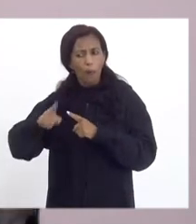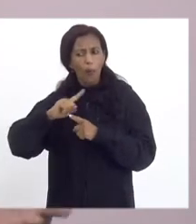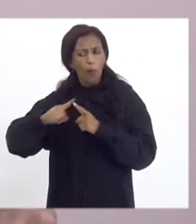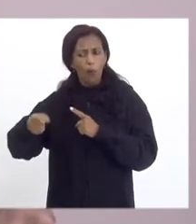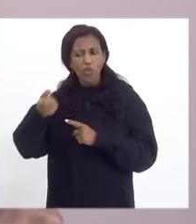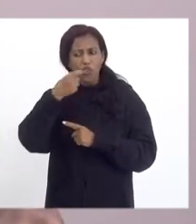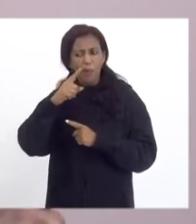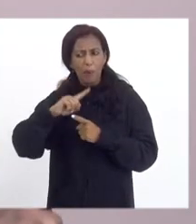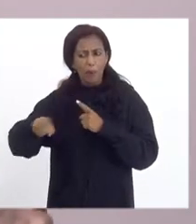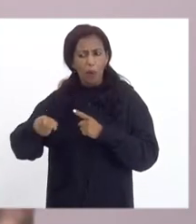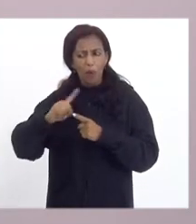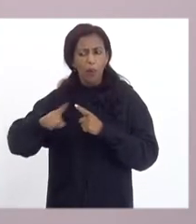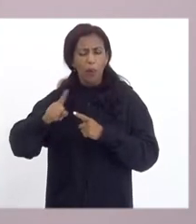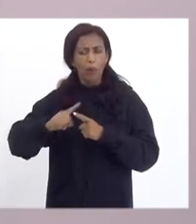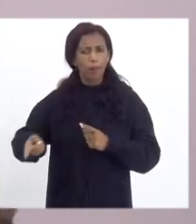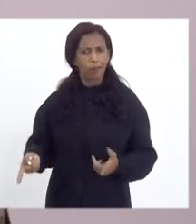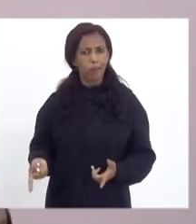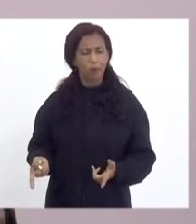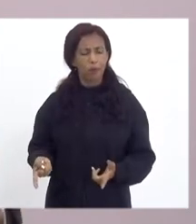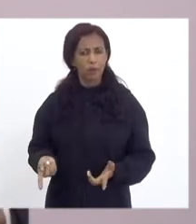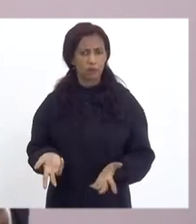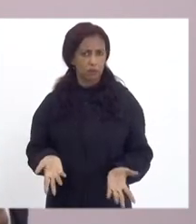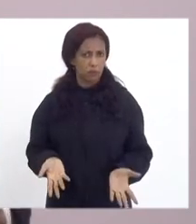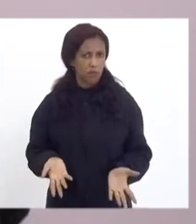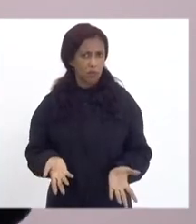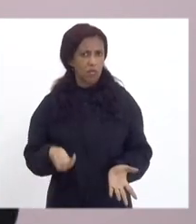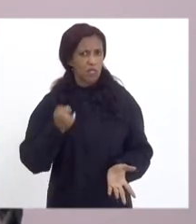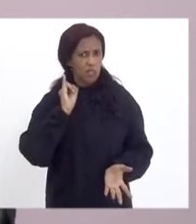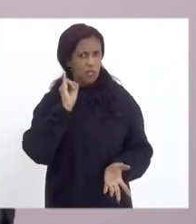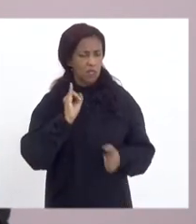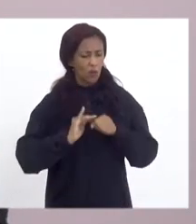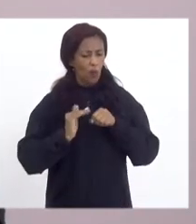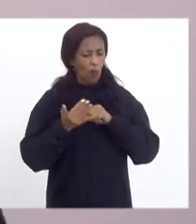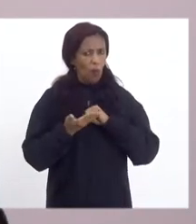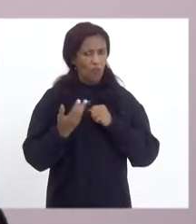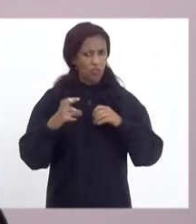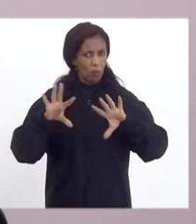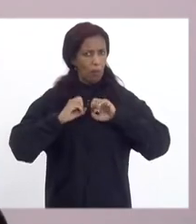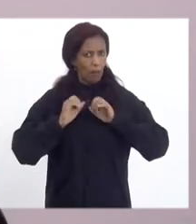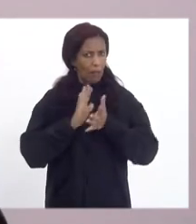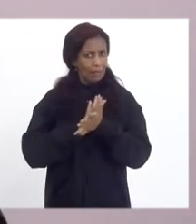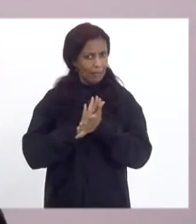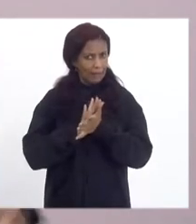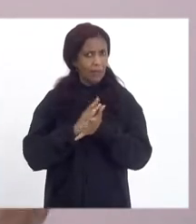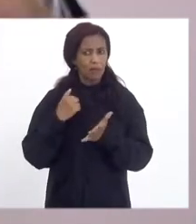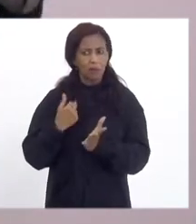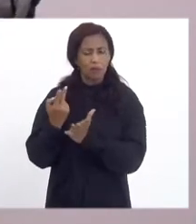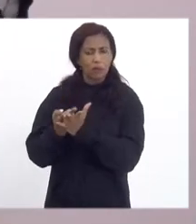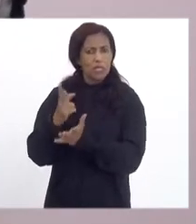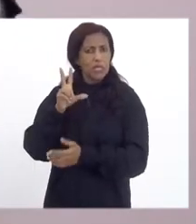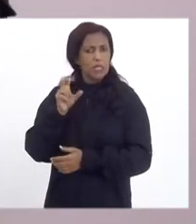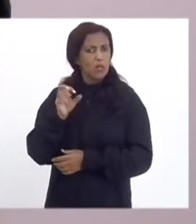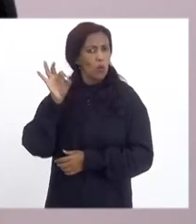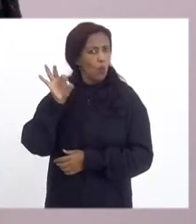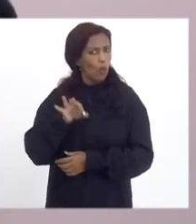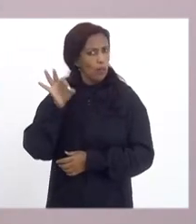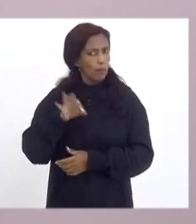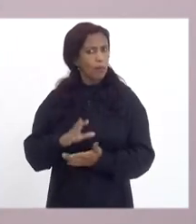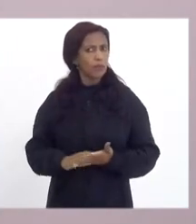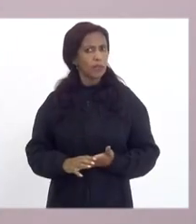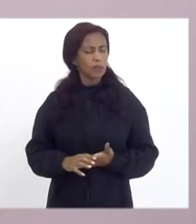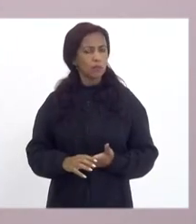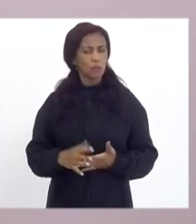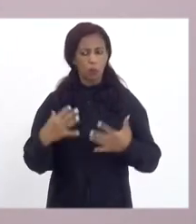estou inventando. Porque se eu tivesse passado por uma Covid sem nada, não, mas eu fiquei com 50% do pulmão tomado. Quero repetir isso 1 milhão